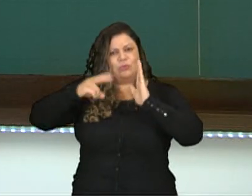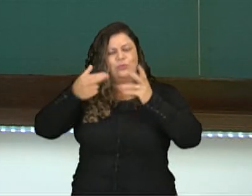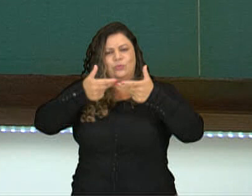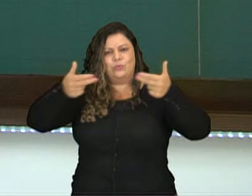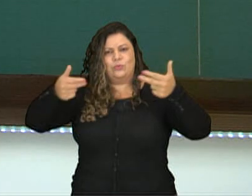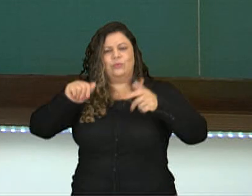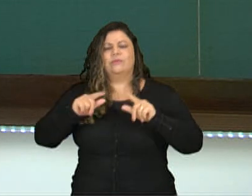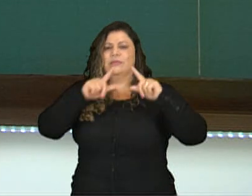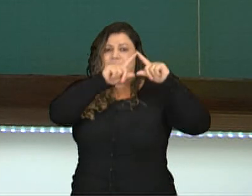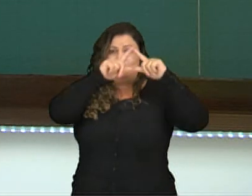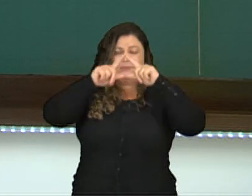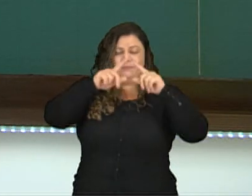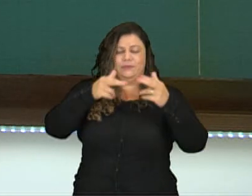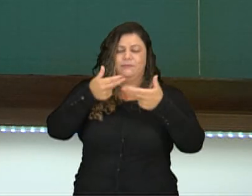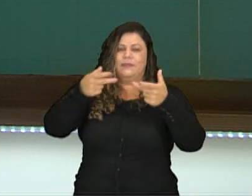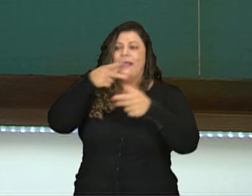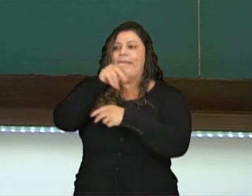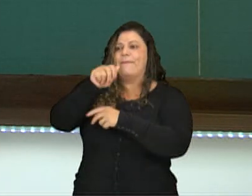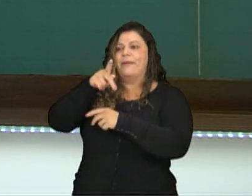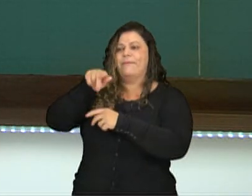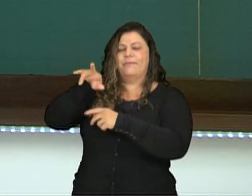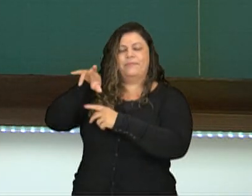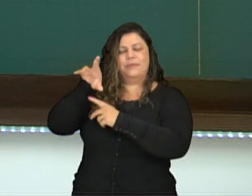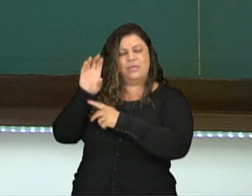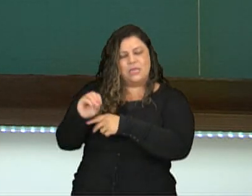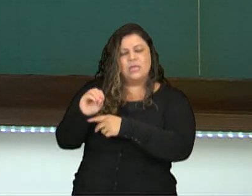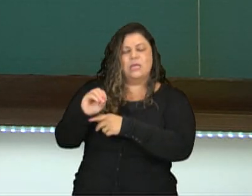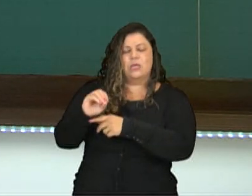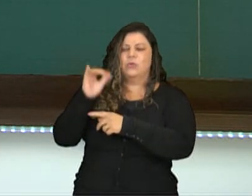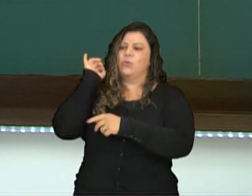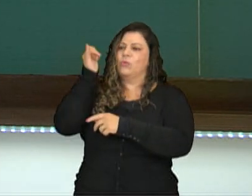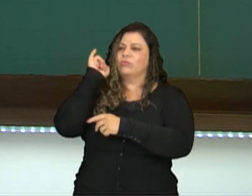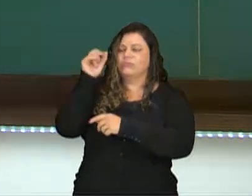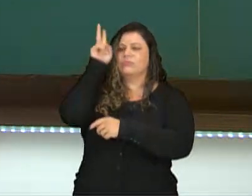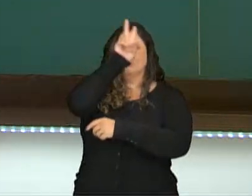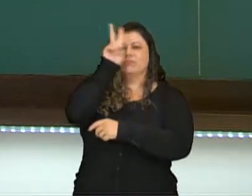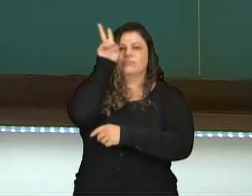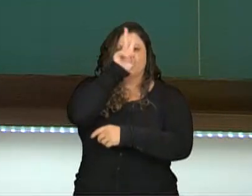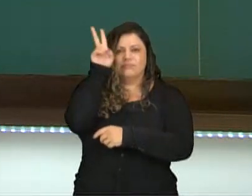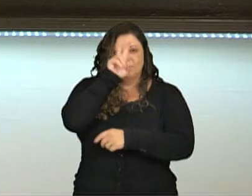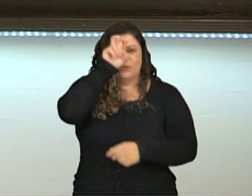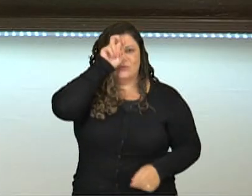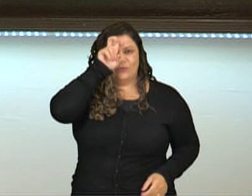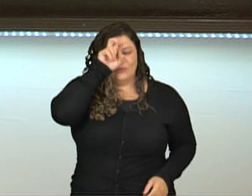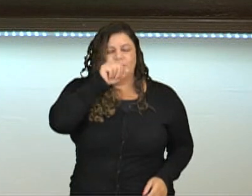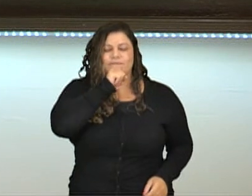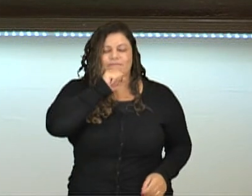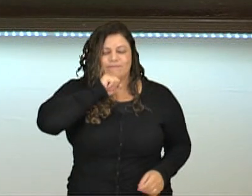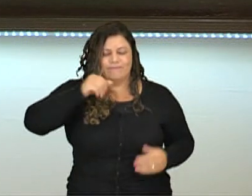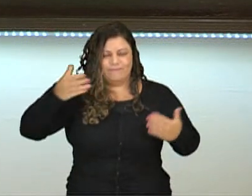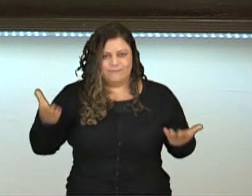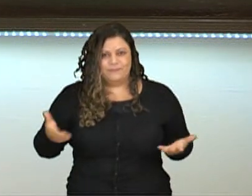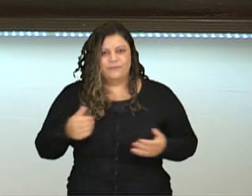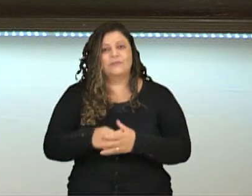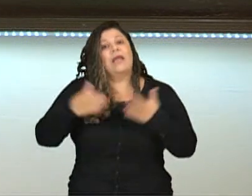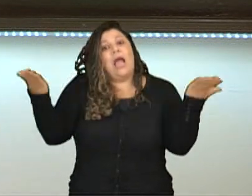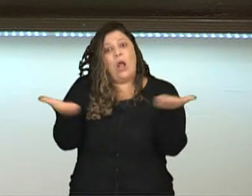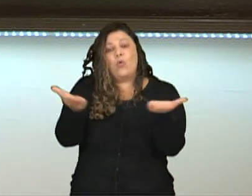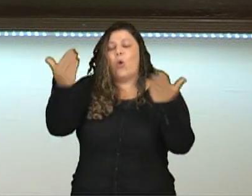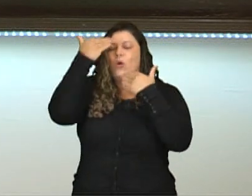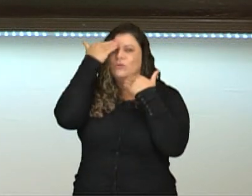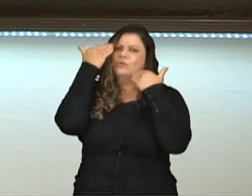sarcófagos, pergaminhos e papiros que contam a história do Egito Antigo. Só agradecimento, galerinha do sexto